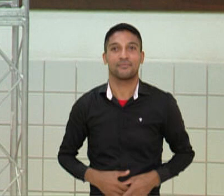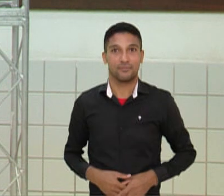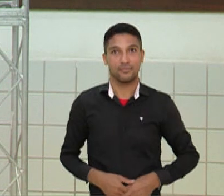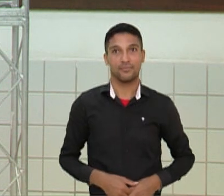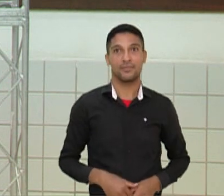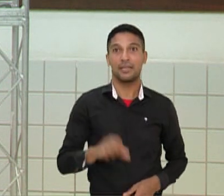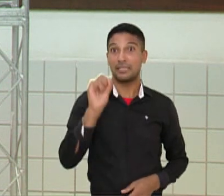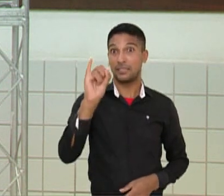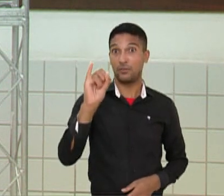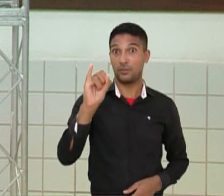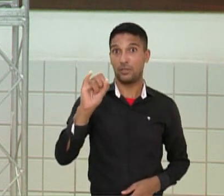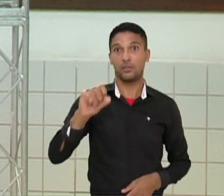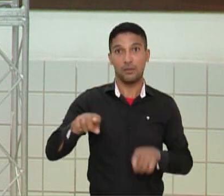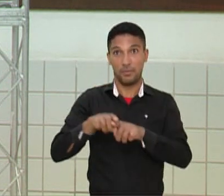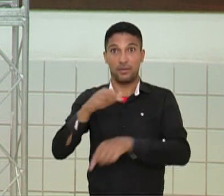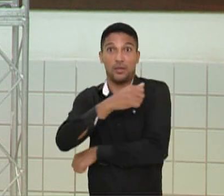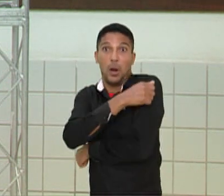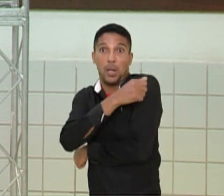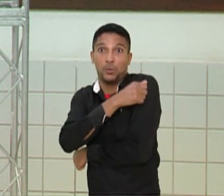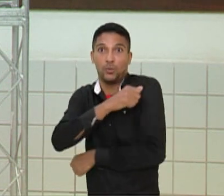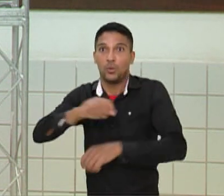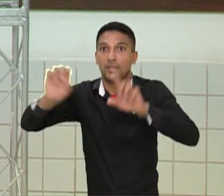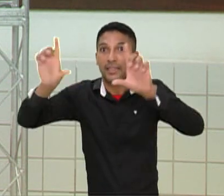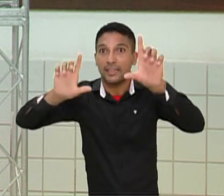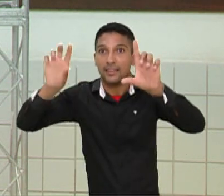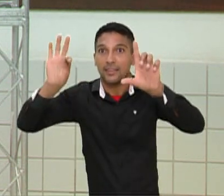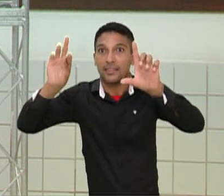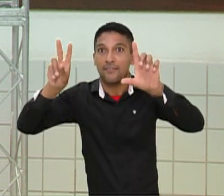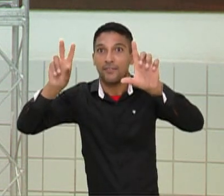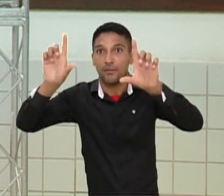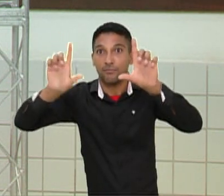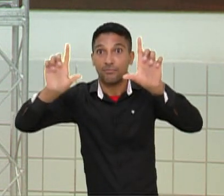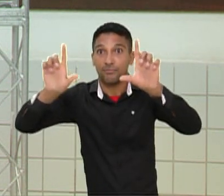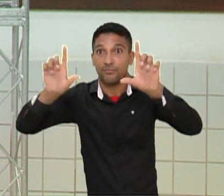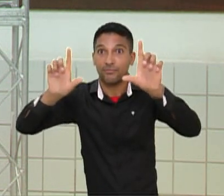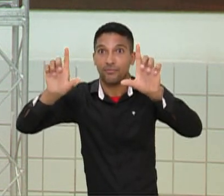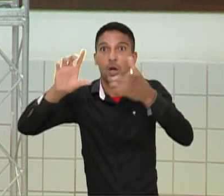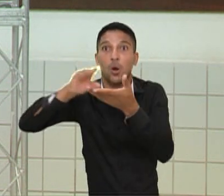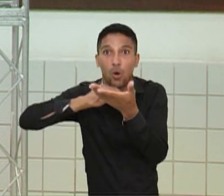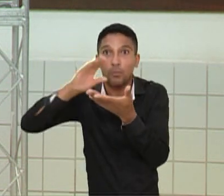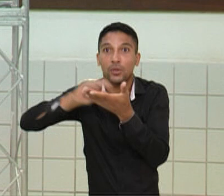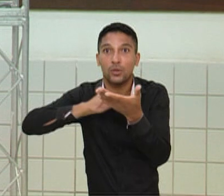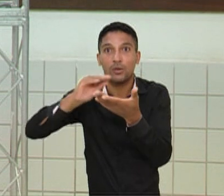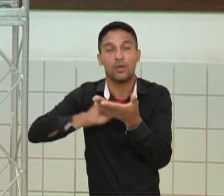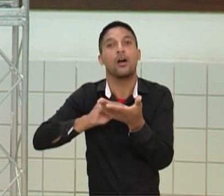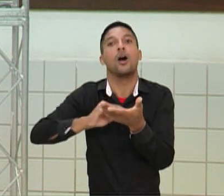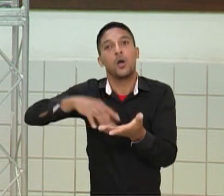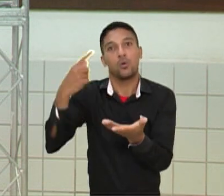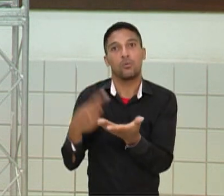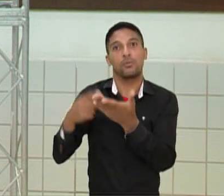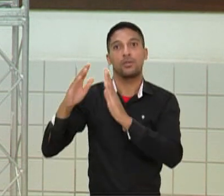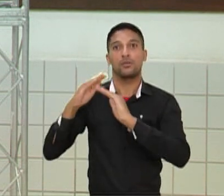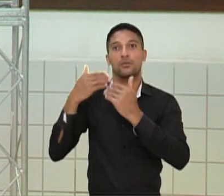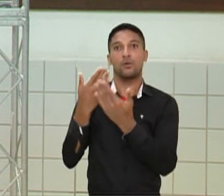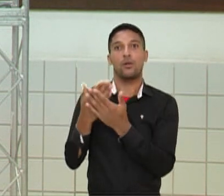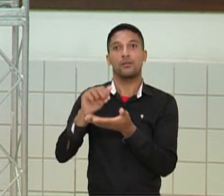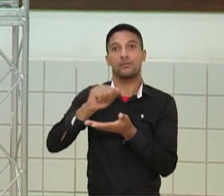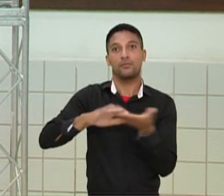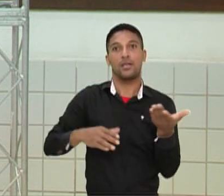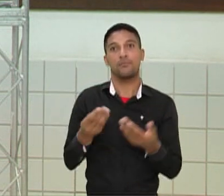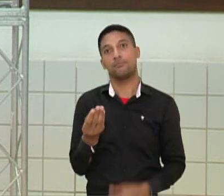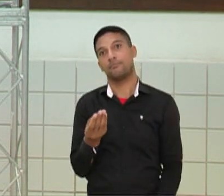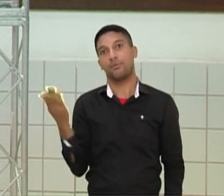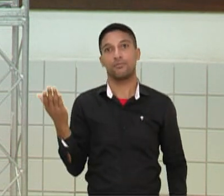assistindo as aulas pela TV, também não esqueça de levar as atividades na escola no dia marcado, tá bom? Para os professores poderem